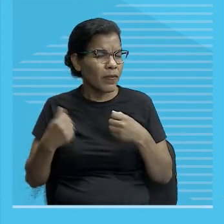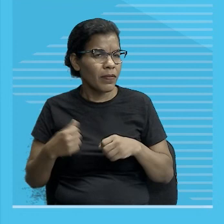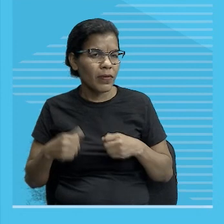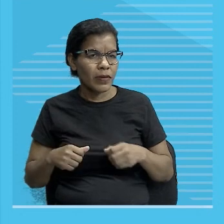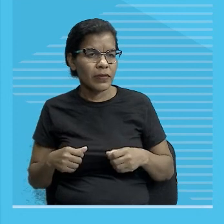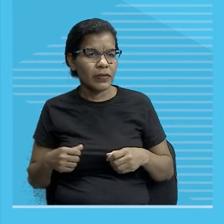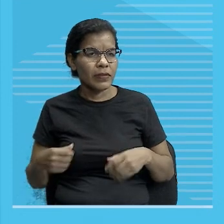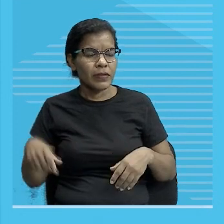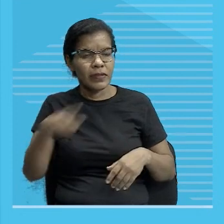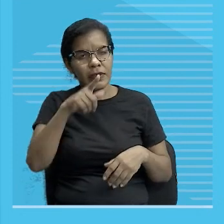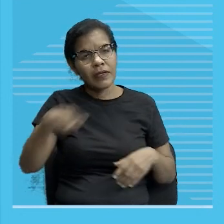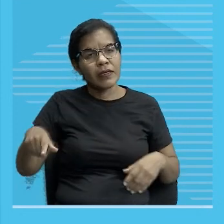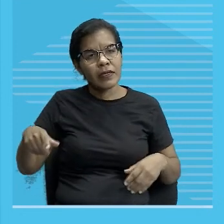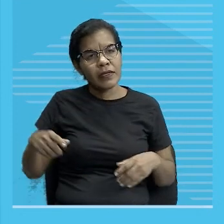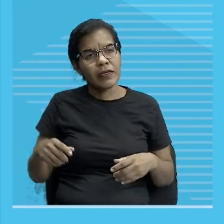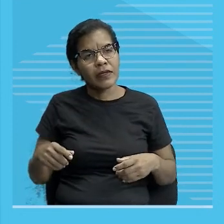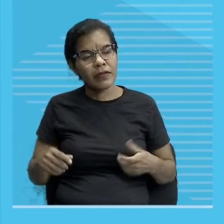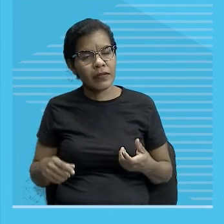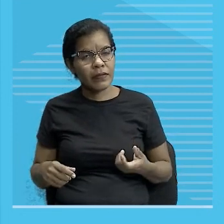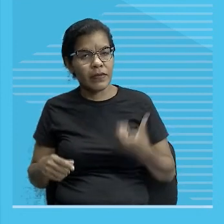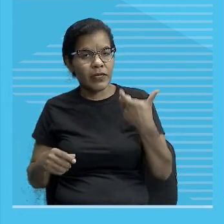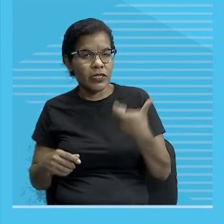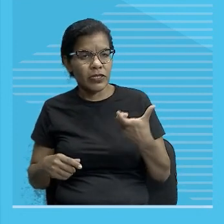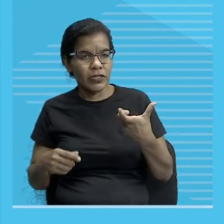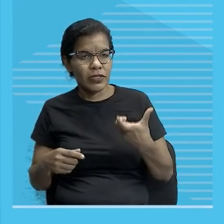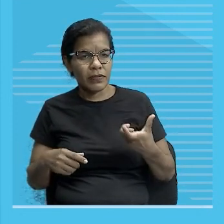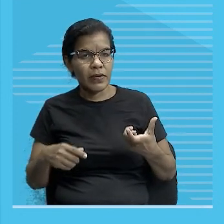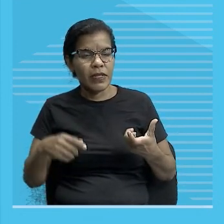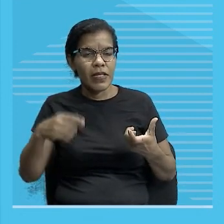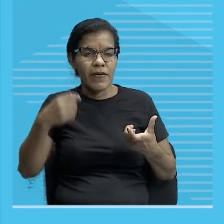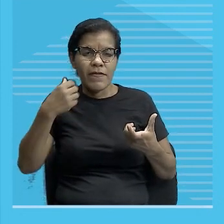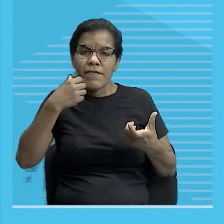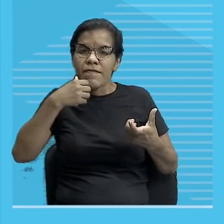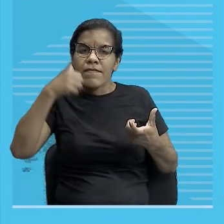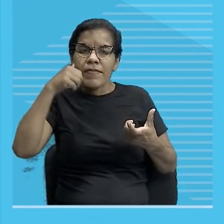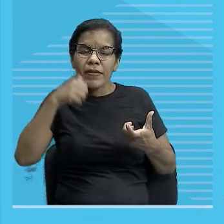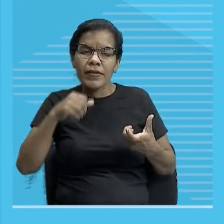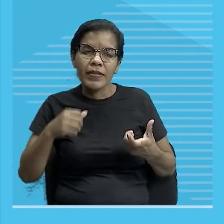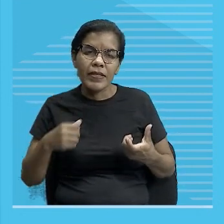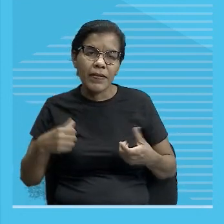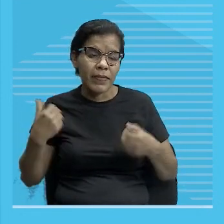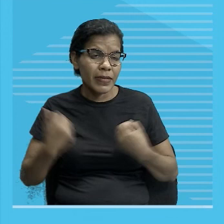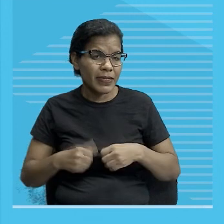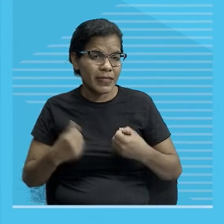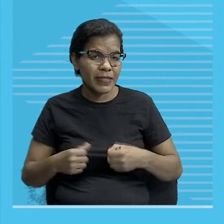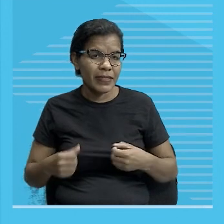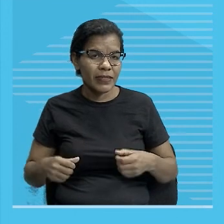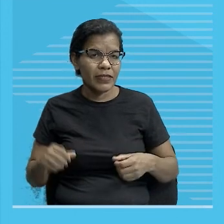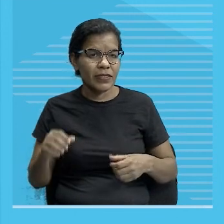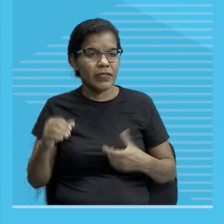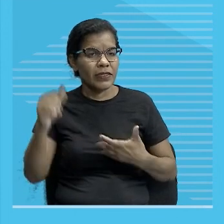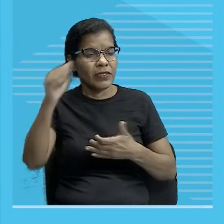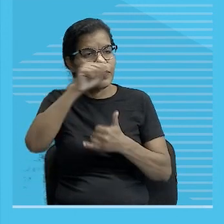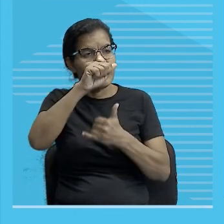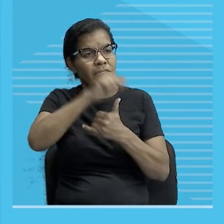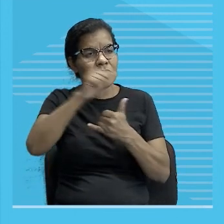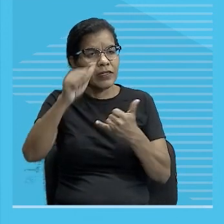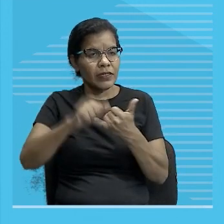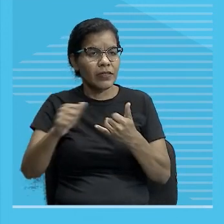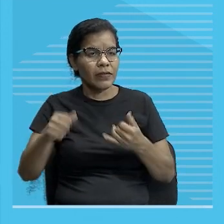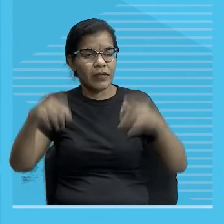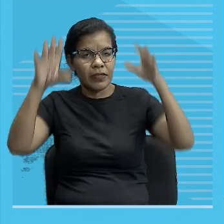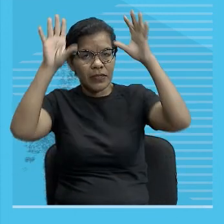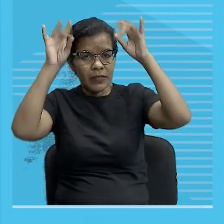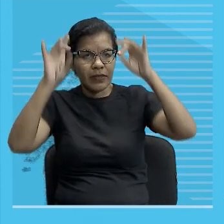acontece mediante palavra feminina e que ainda tem que aceitar artigo, porque tem que estar especificado. Exatamente. Mas perceba que aí tem uma